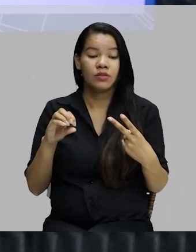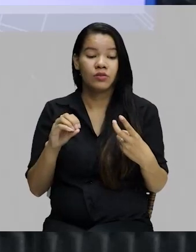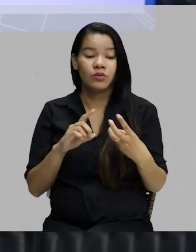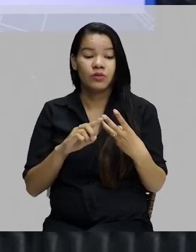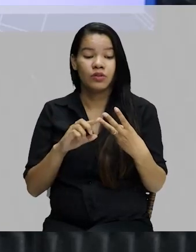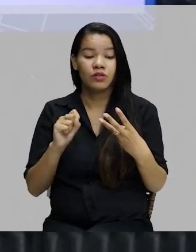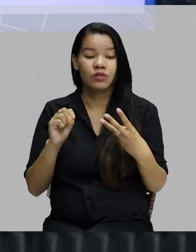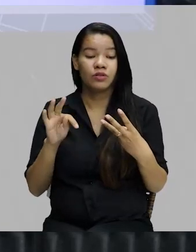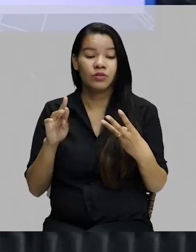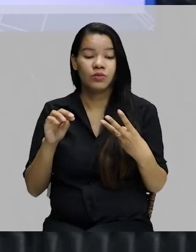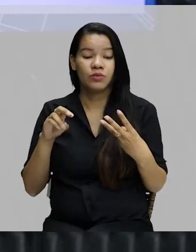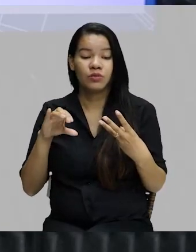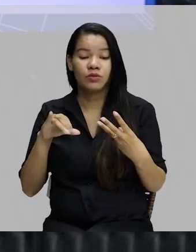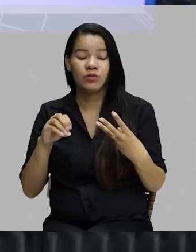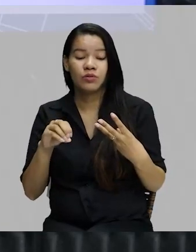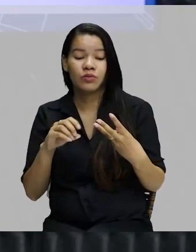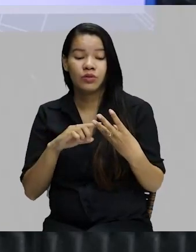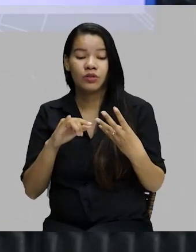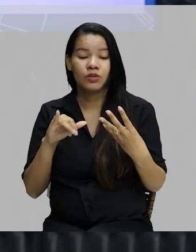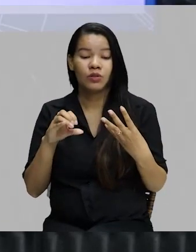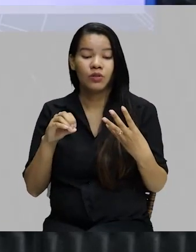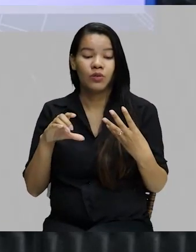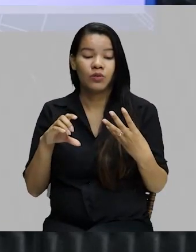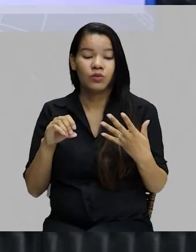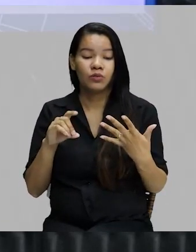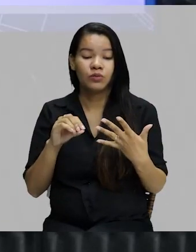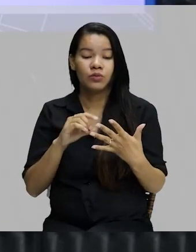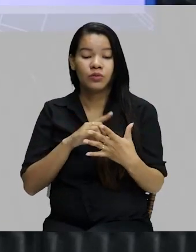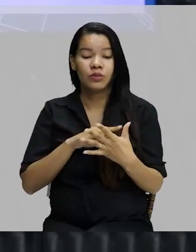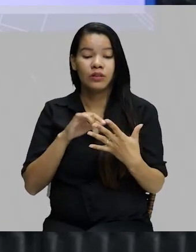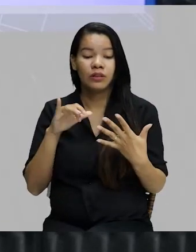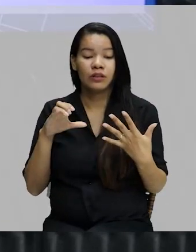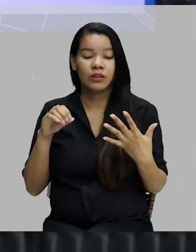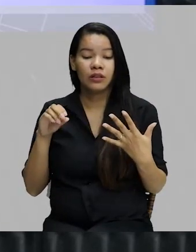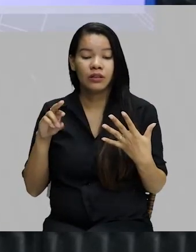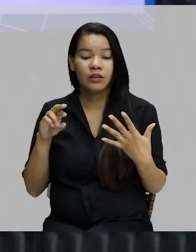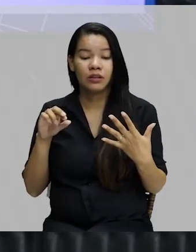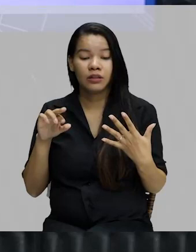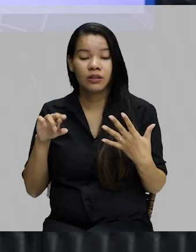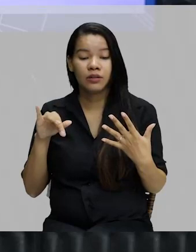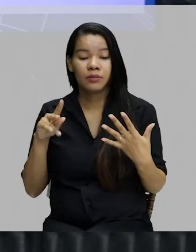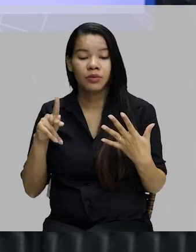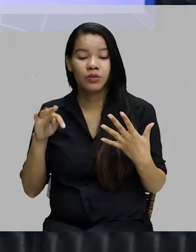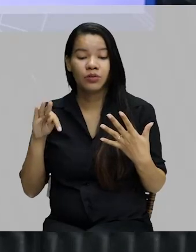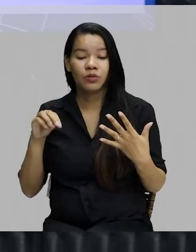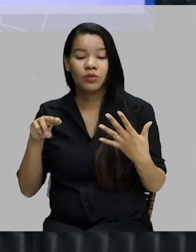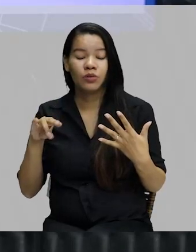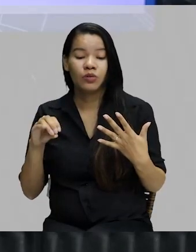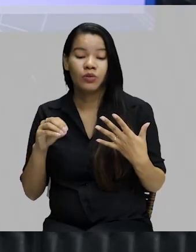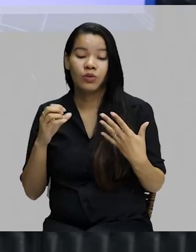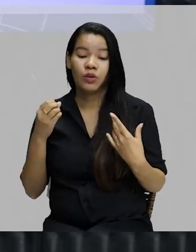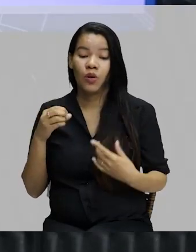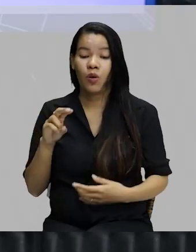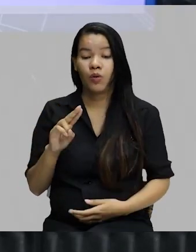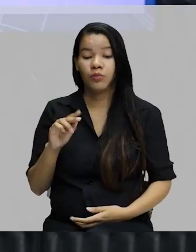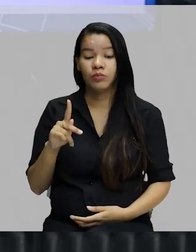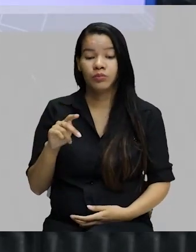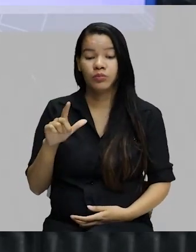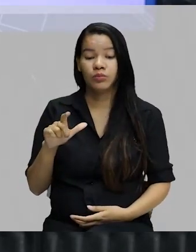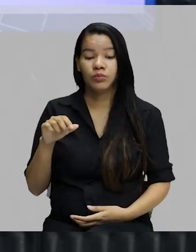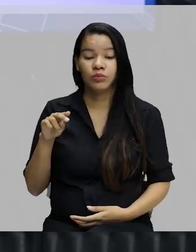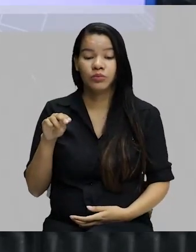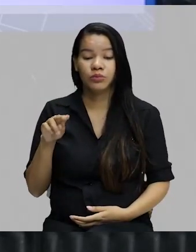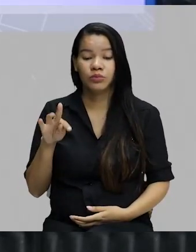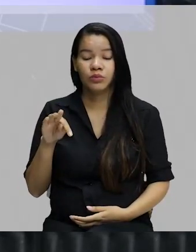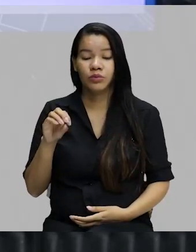iodo, criptônio e plutônio. Então, se você estiver lendo uma revista ou estiver acompanhando o seu